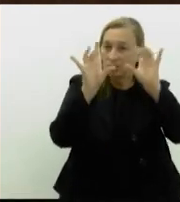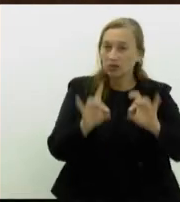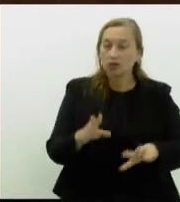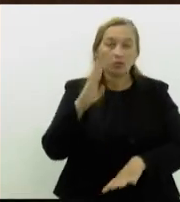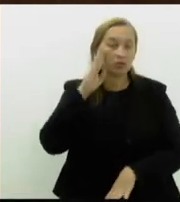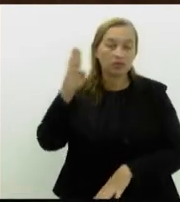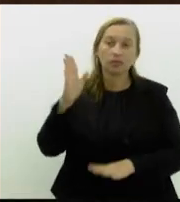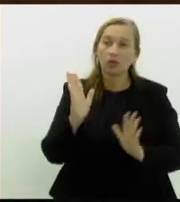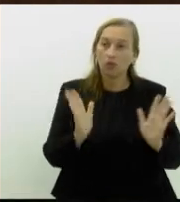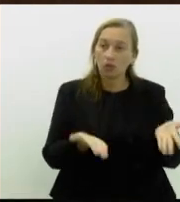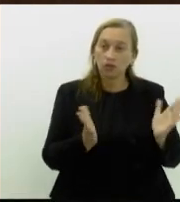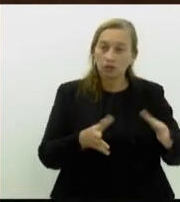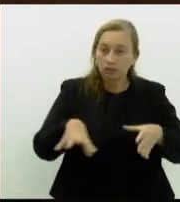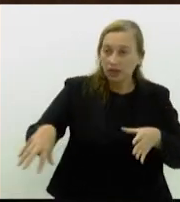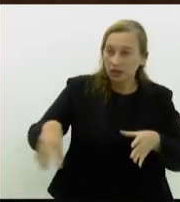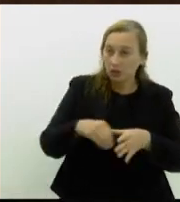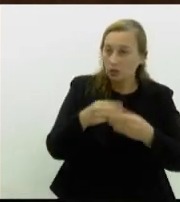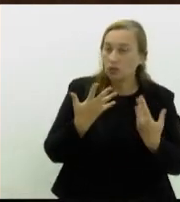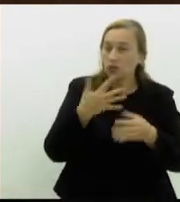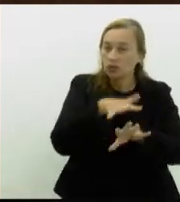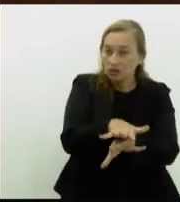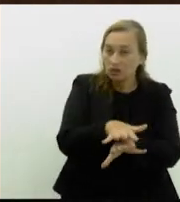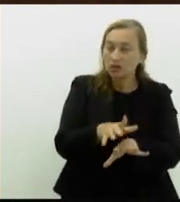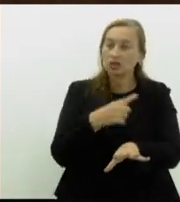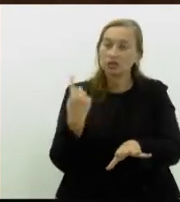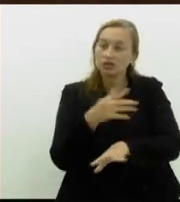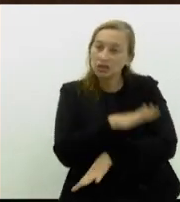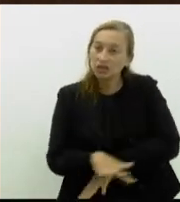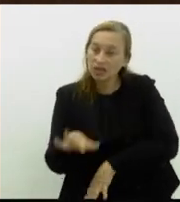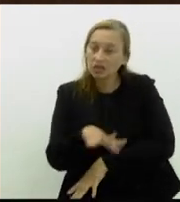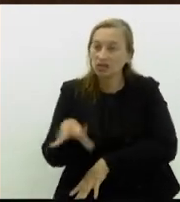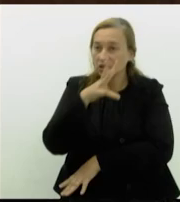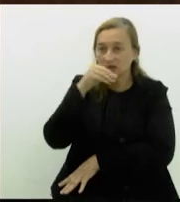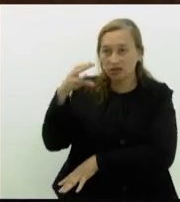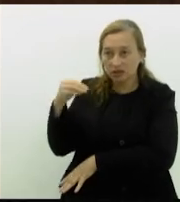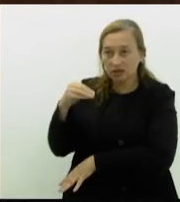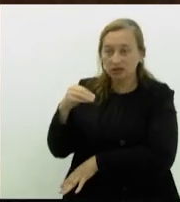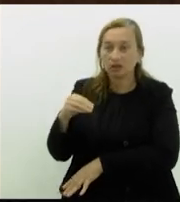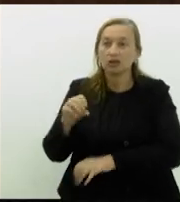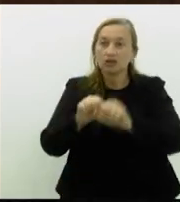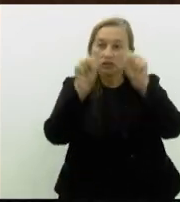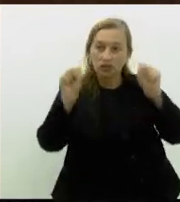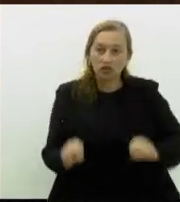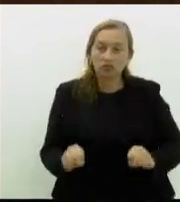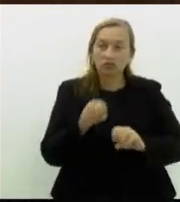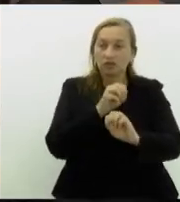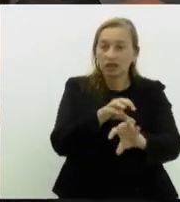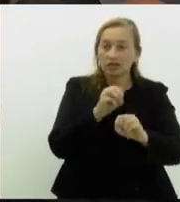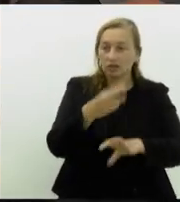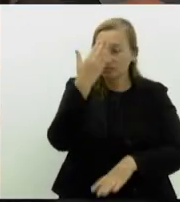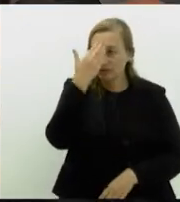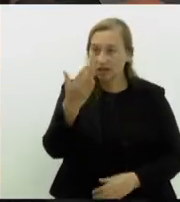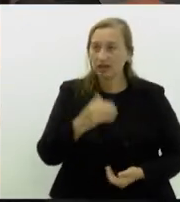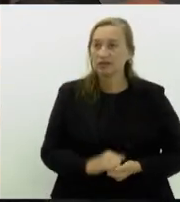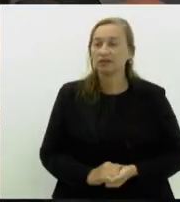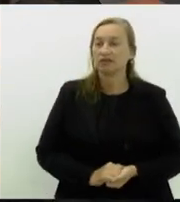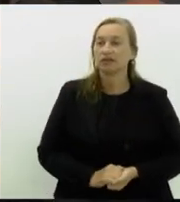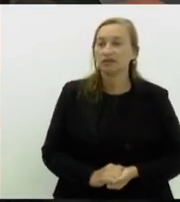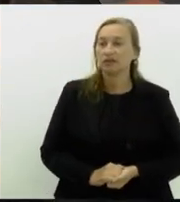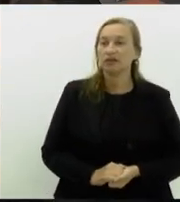fundamentais hoje para a inclusão das nossas crianças e adolescentes do sistema de educação. Obrigada. Obrigado, Renatinha.